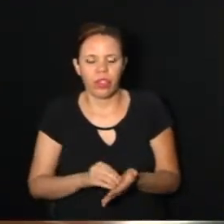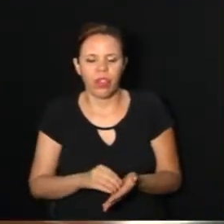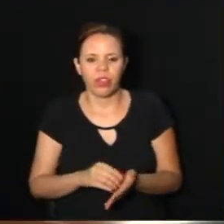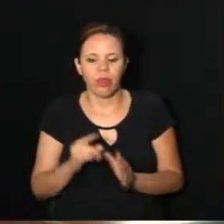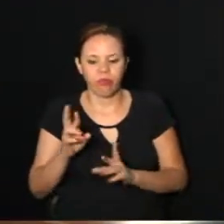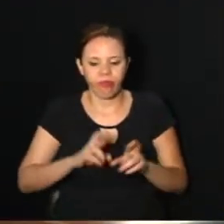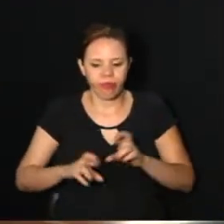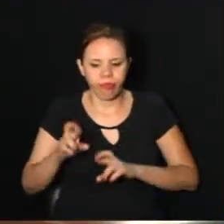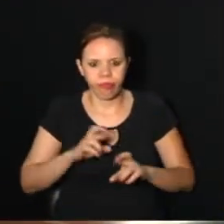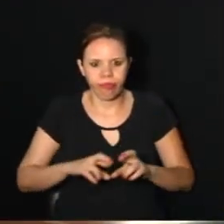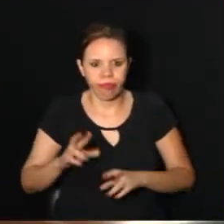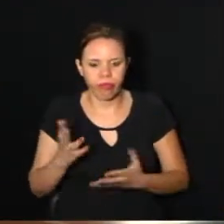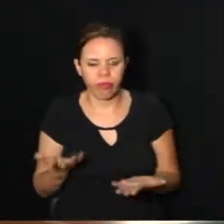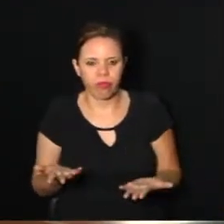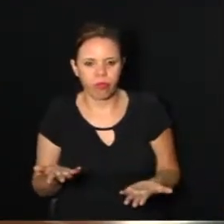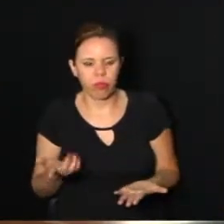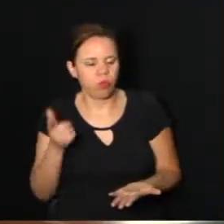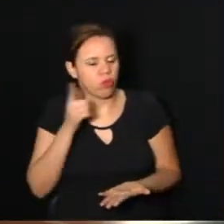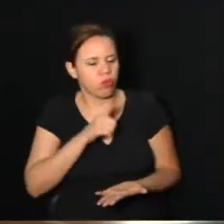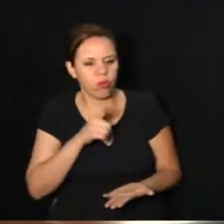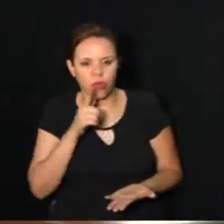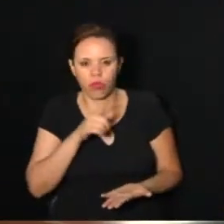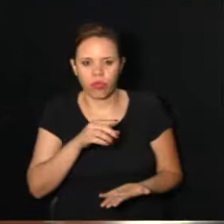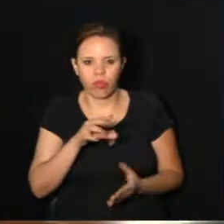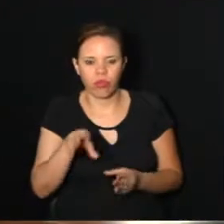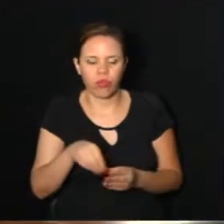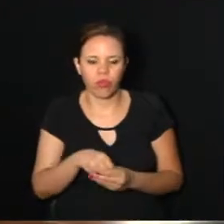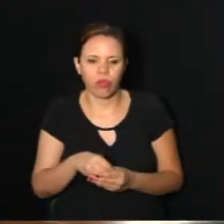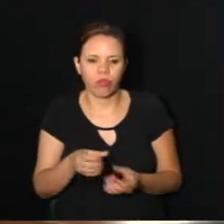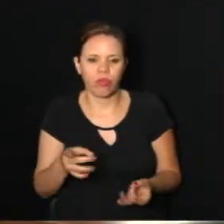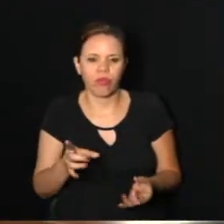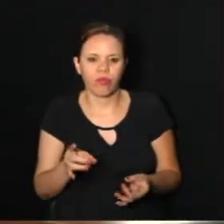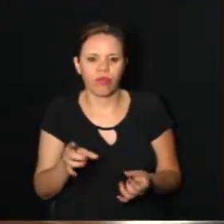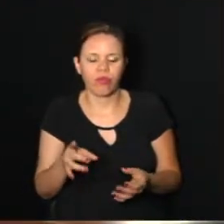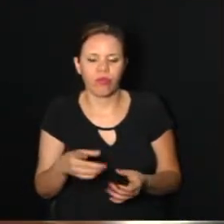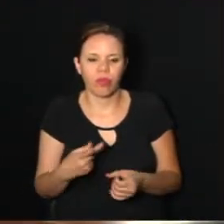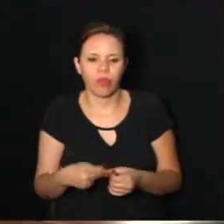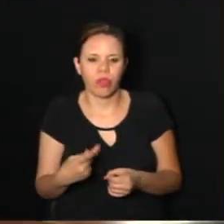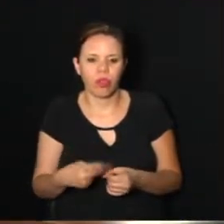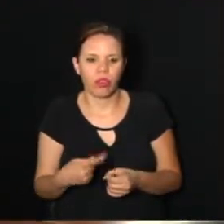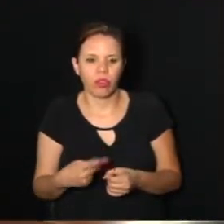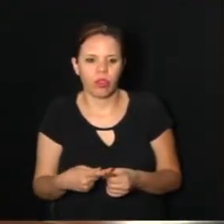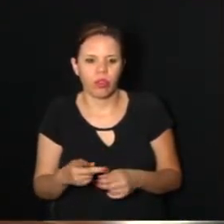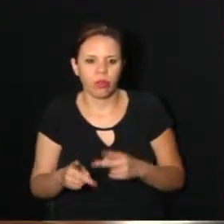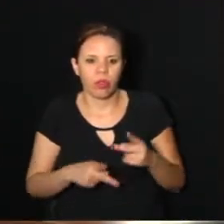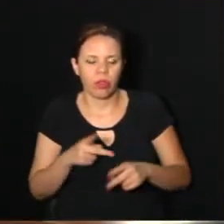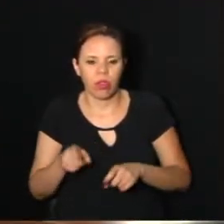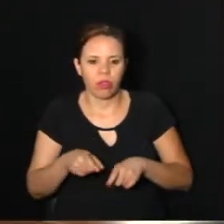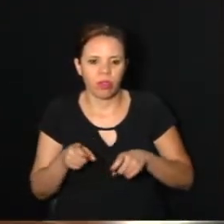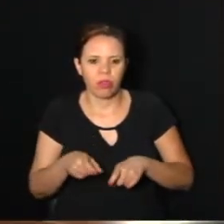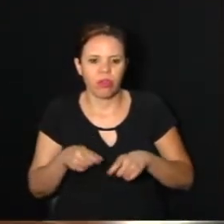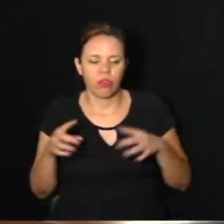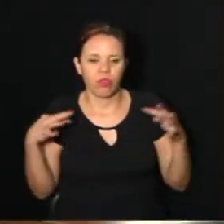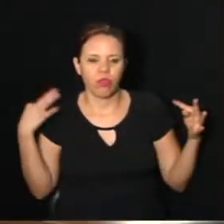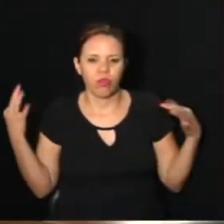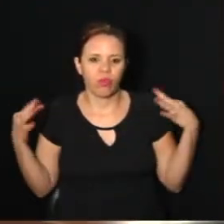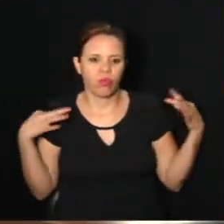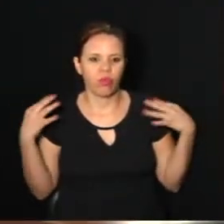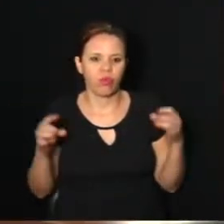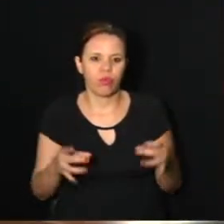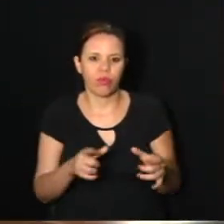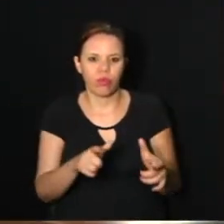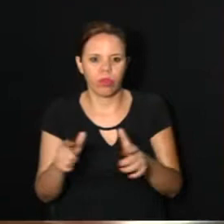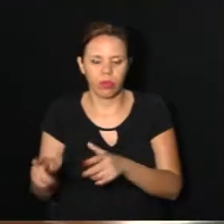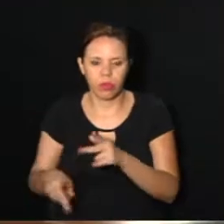inspeção, né, e aí não consegue colocar, e acabam vendendo esses produtos quando tem lá o turismo rural, coloca-se à venda lá